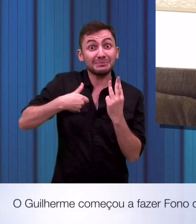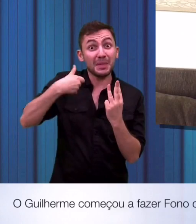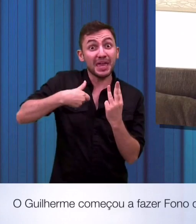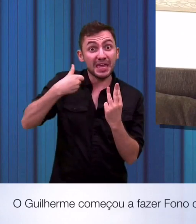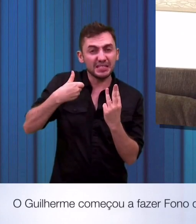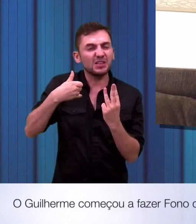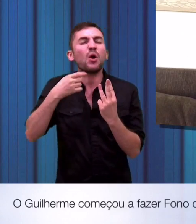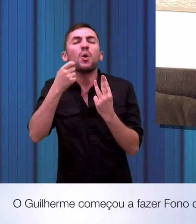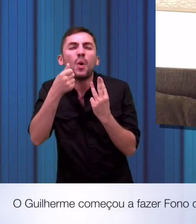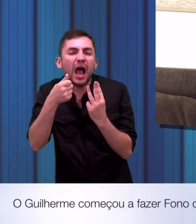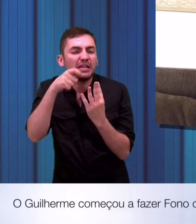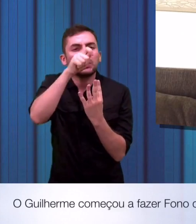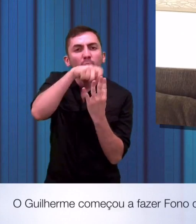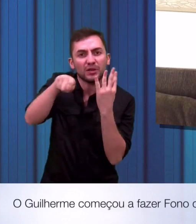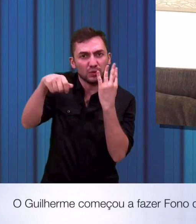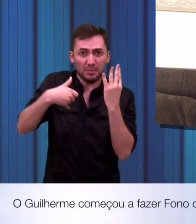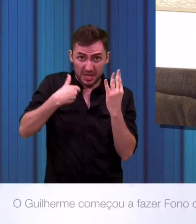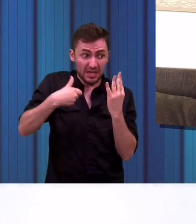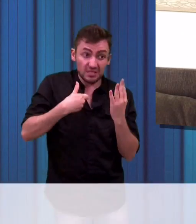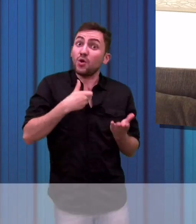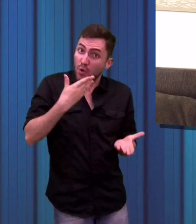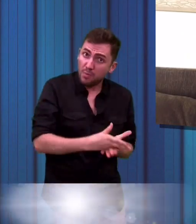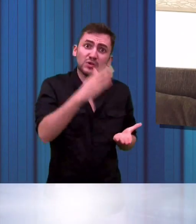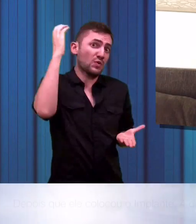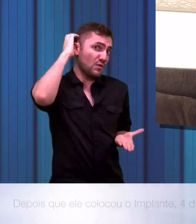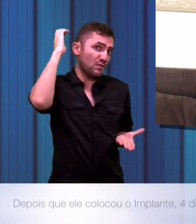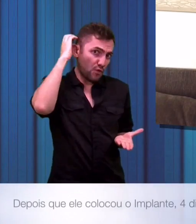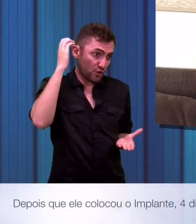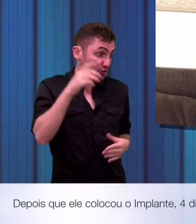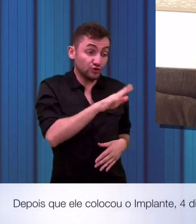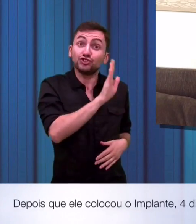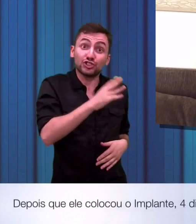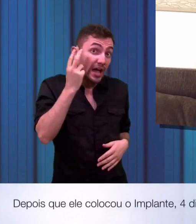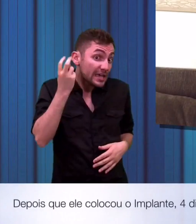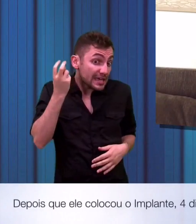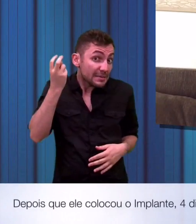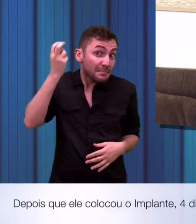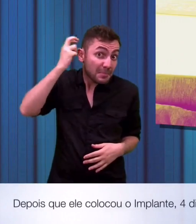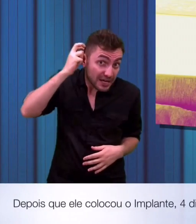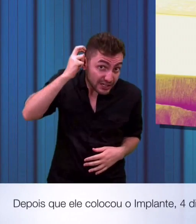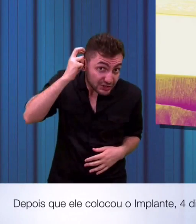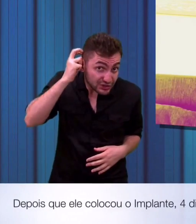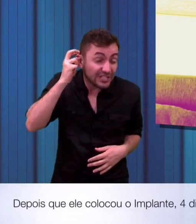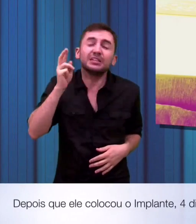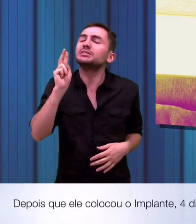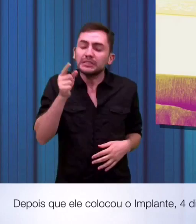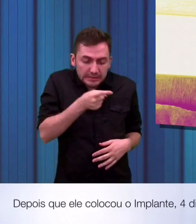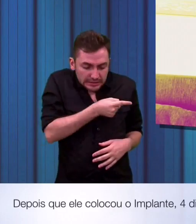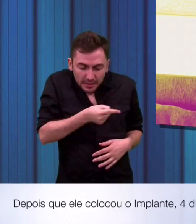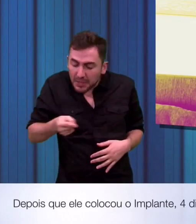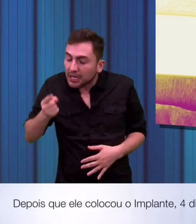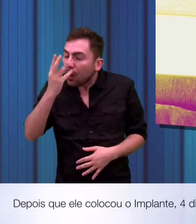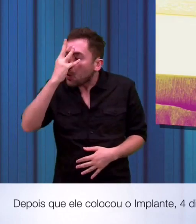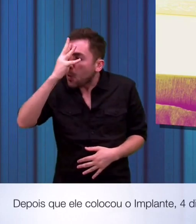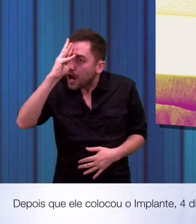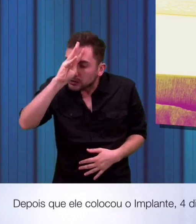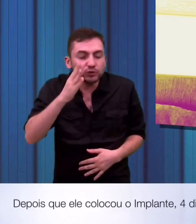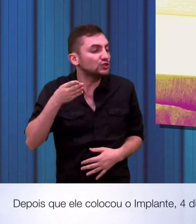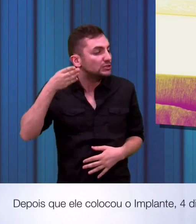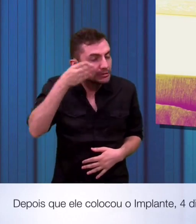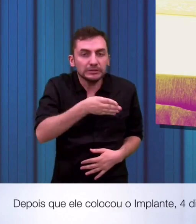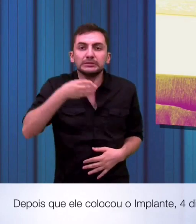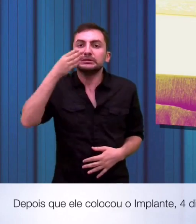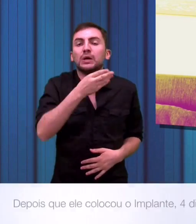3 meses e meio, quase 4 meses de idade. Depois que ele colocou o implante, 4 dias da semana